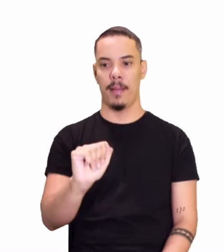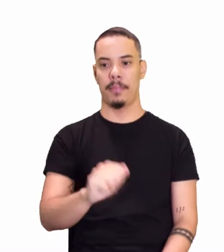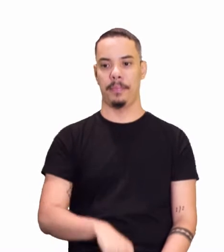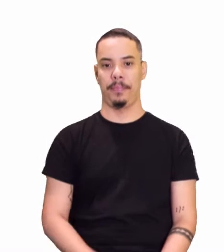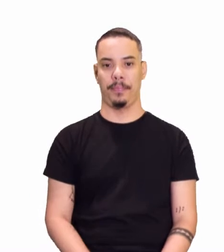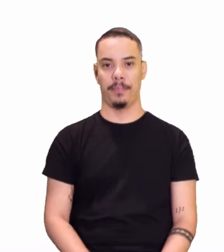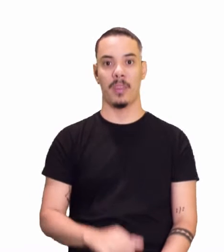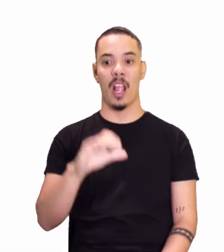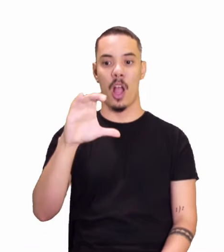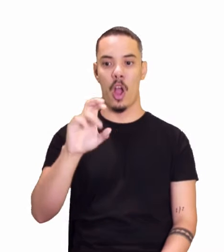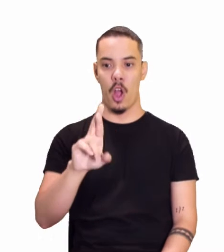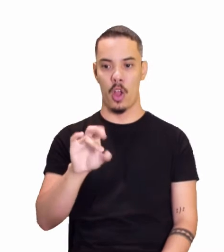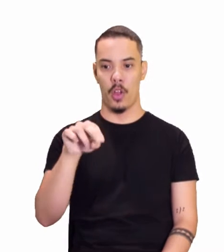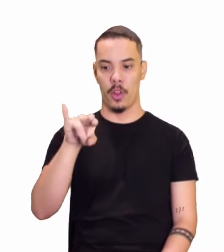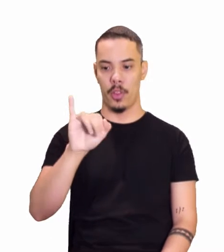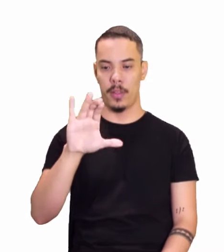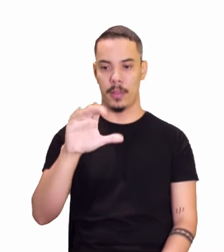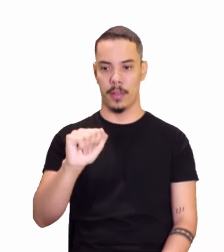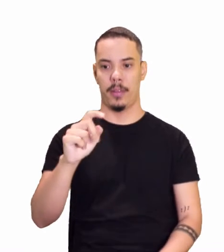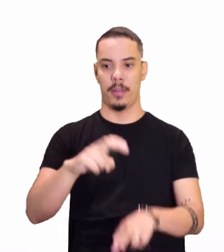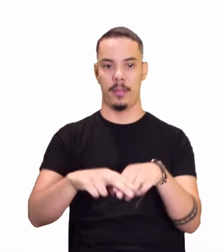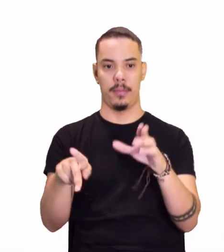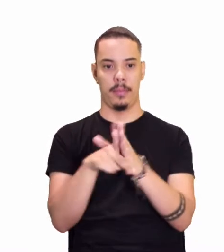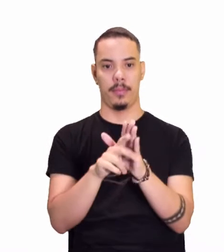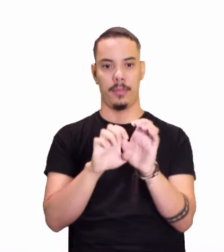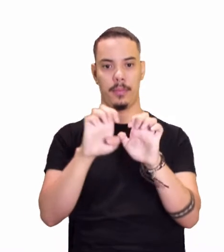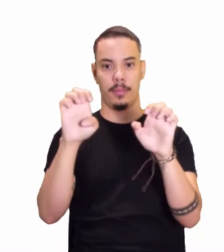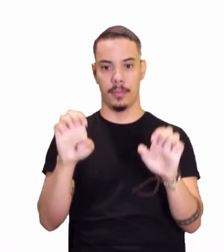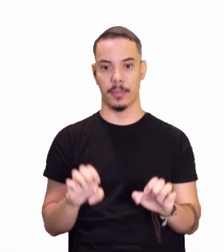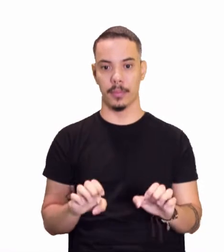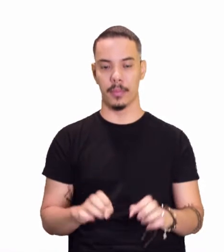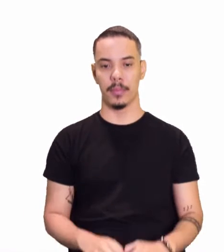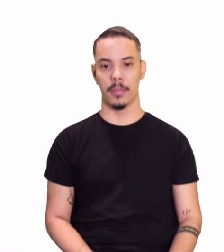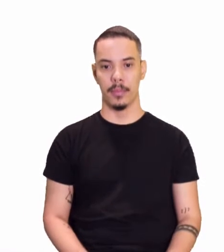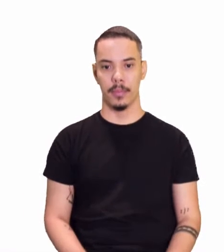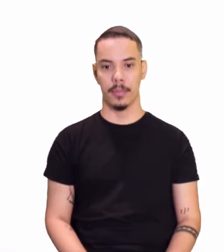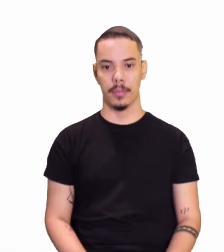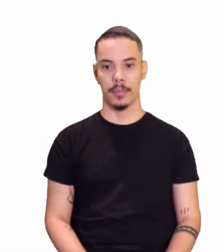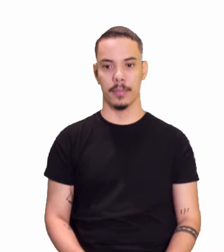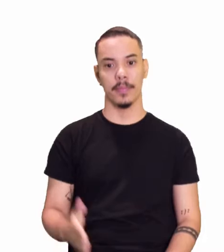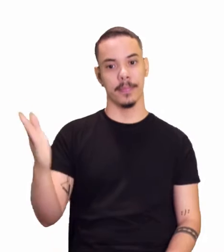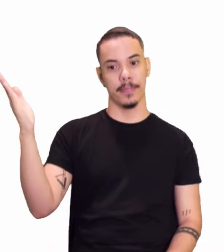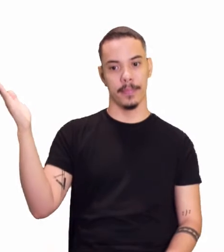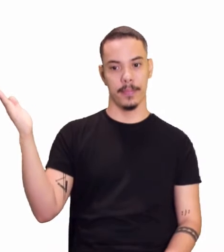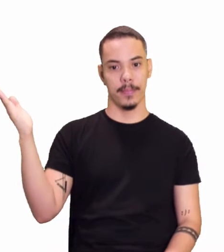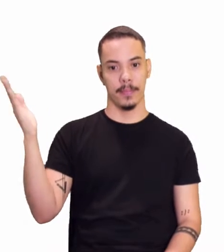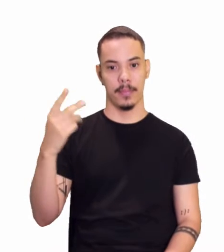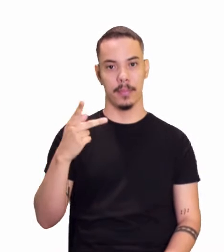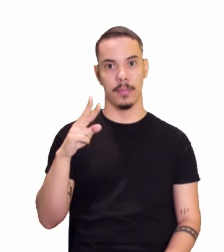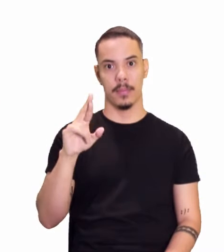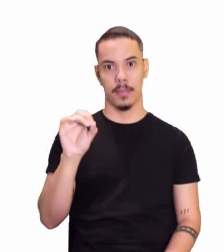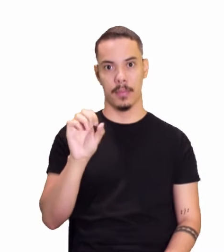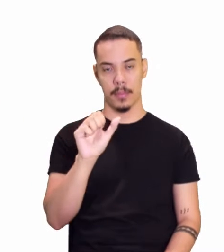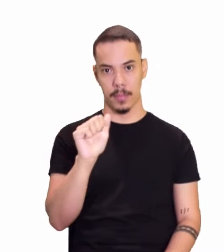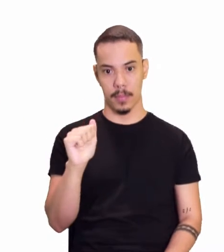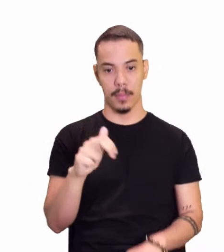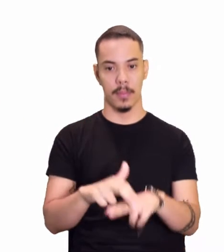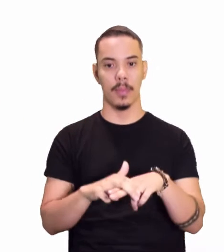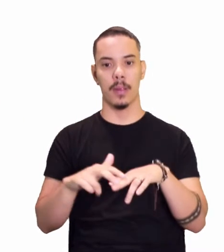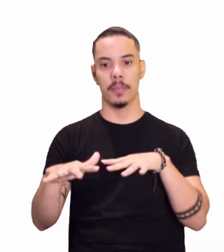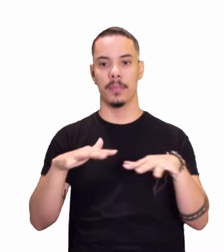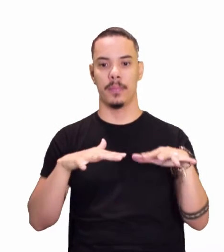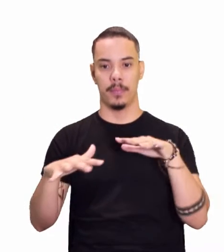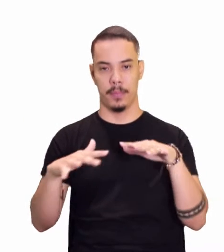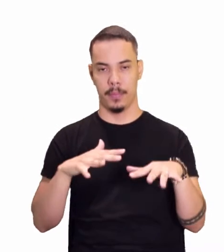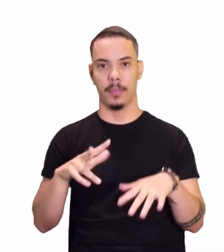né? E que essa crônica, qual é a estrutura da crônica? né? Prosa. É escrita em prosa. Então, o